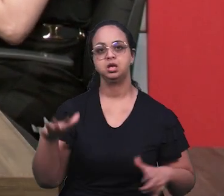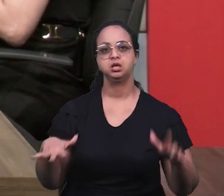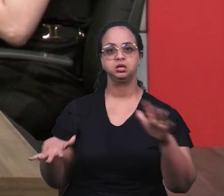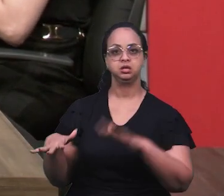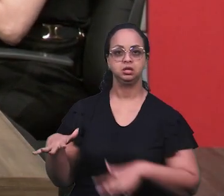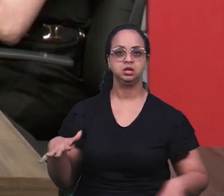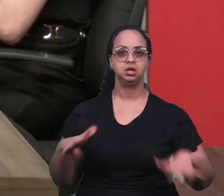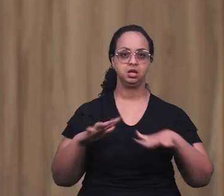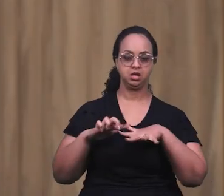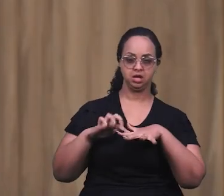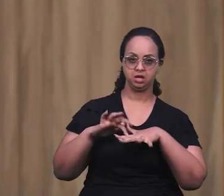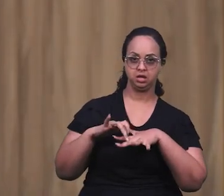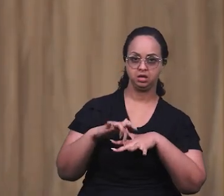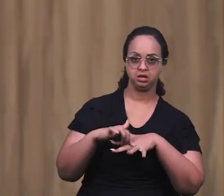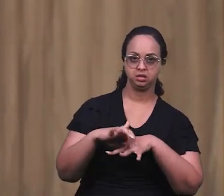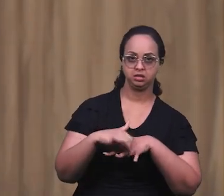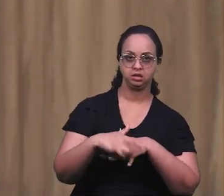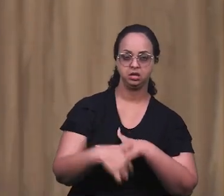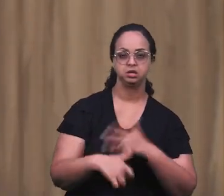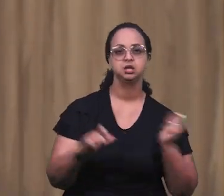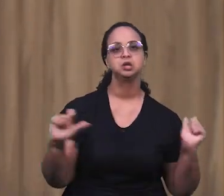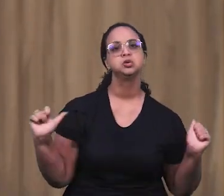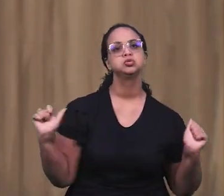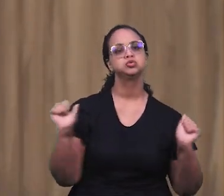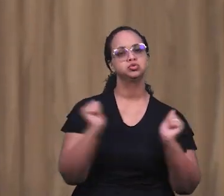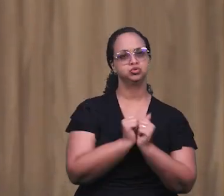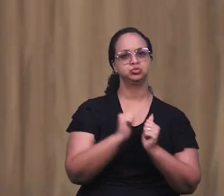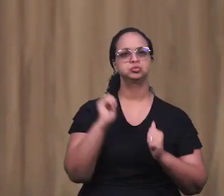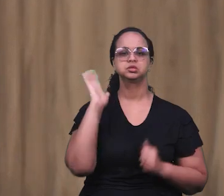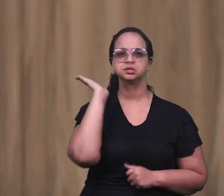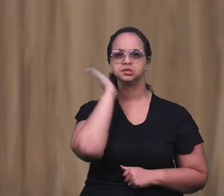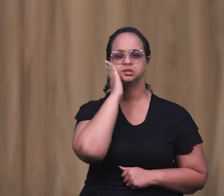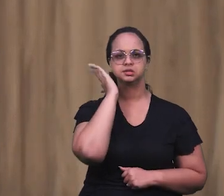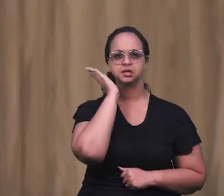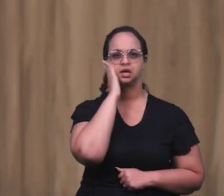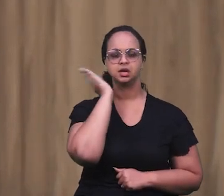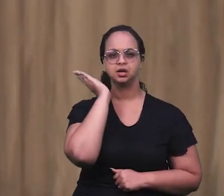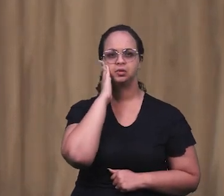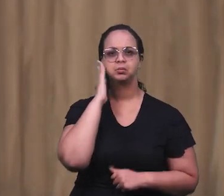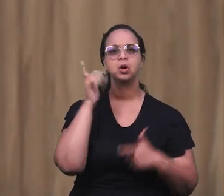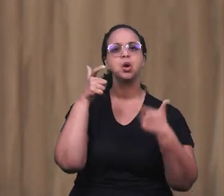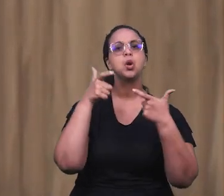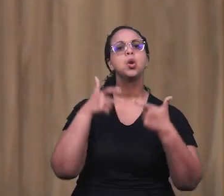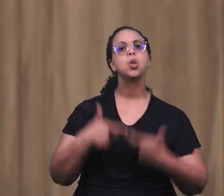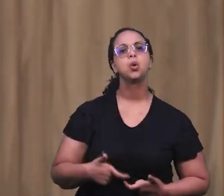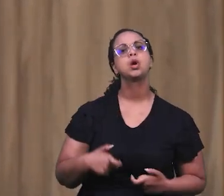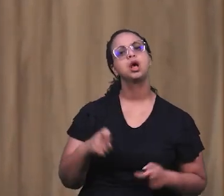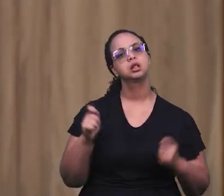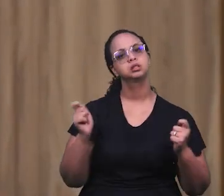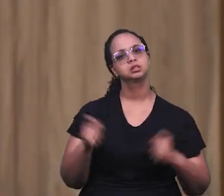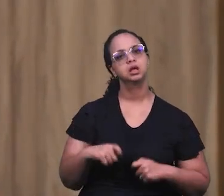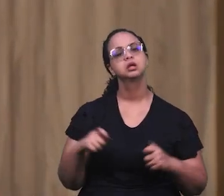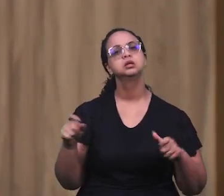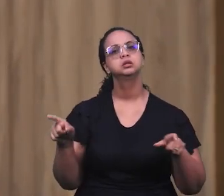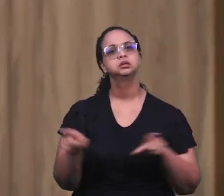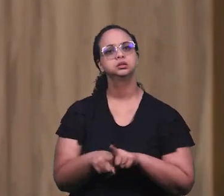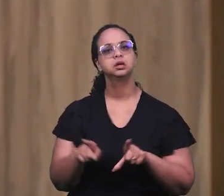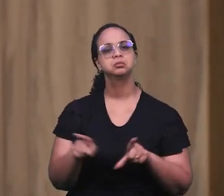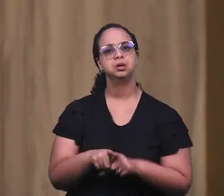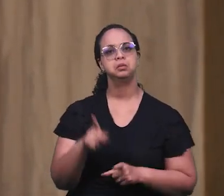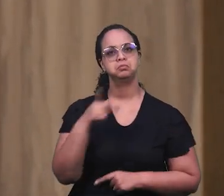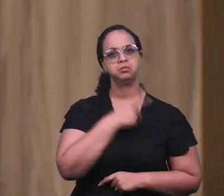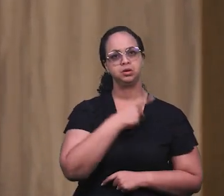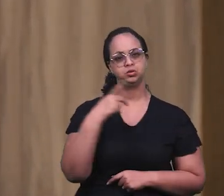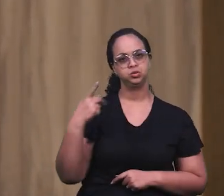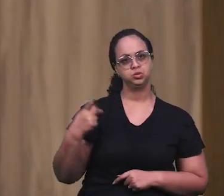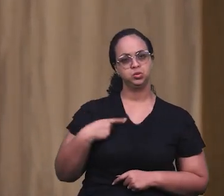acontecer à escada, né? E tá ali acompanhando para que ele tenha uma noção do ambiente que ele está sendo inserido, o que o pastor João